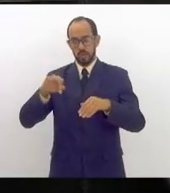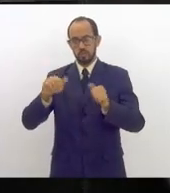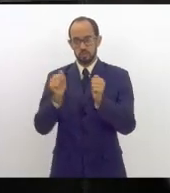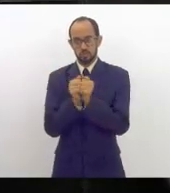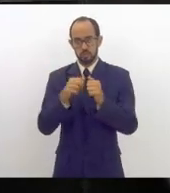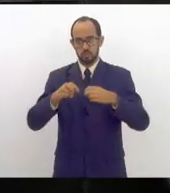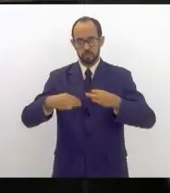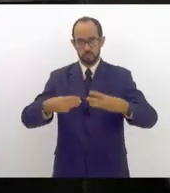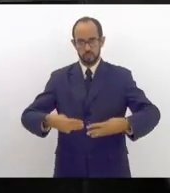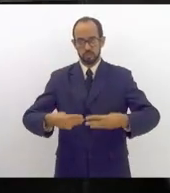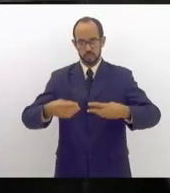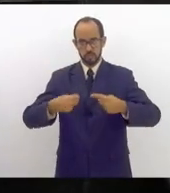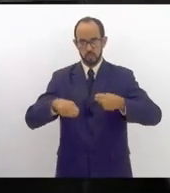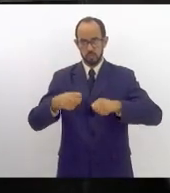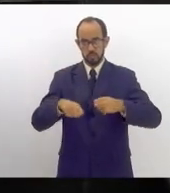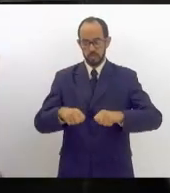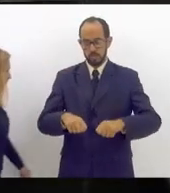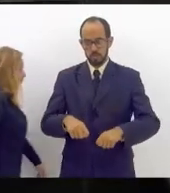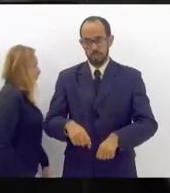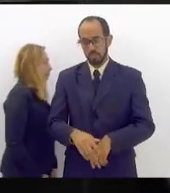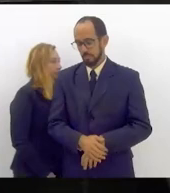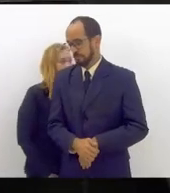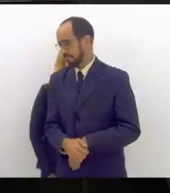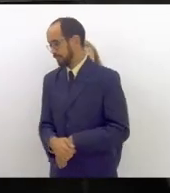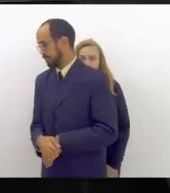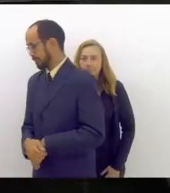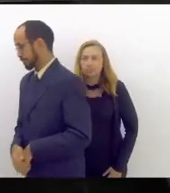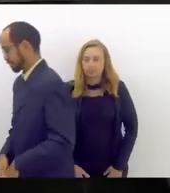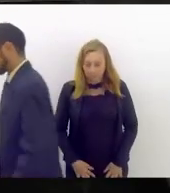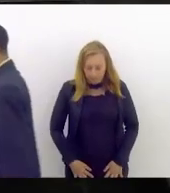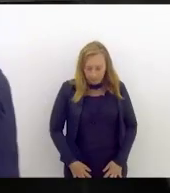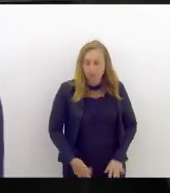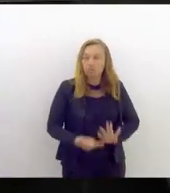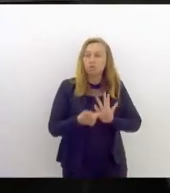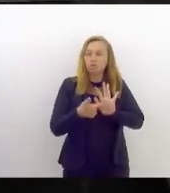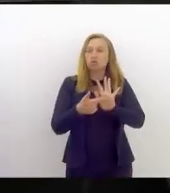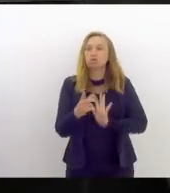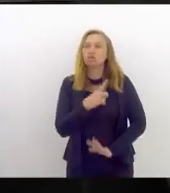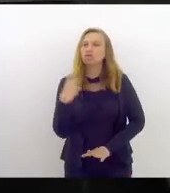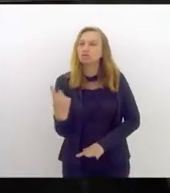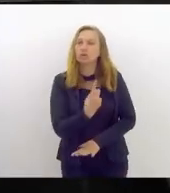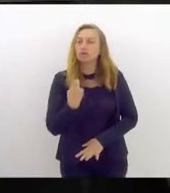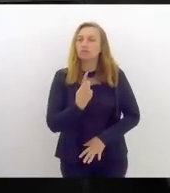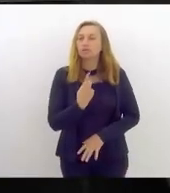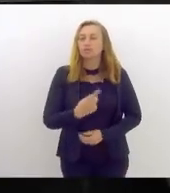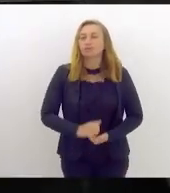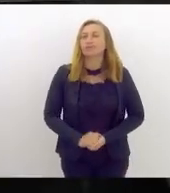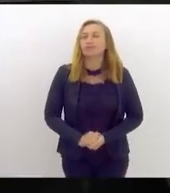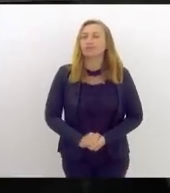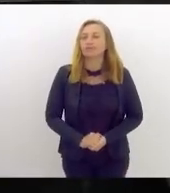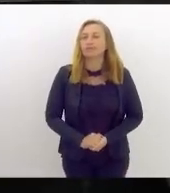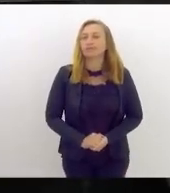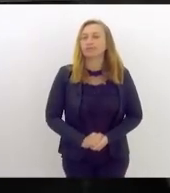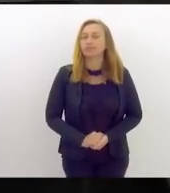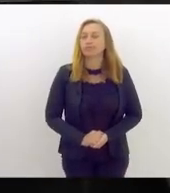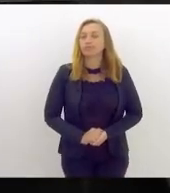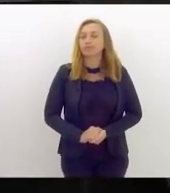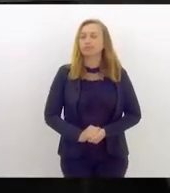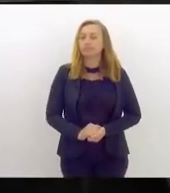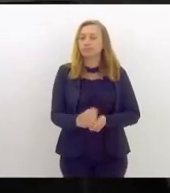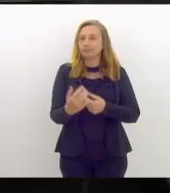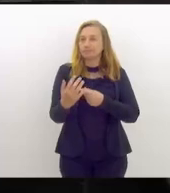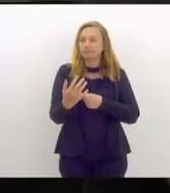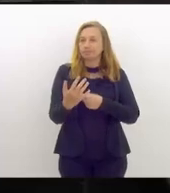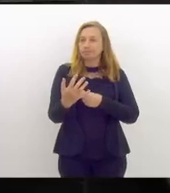ministro da Economia, Paulo Guedes, demonstrou o quanto que nós estamos reféns de um mercado